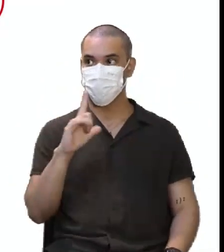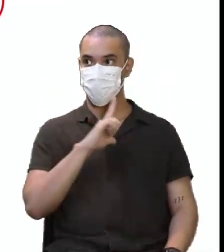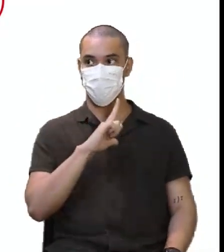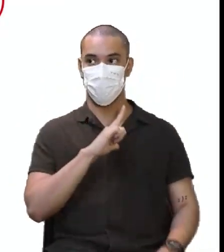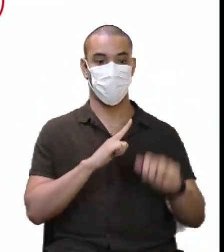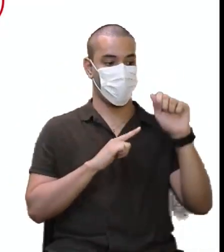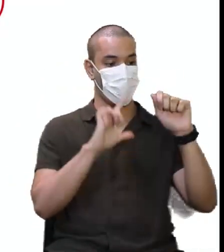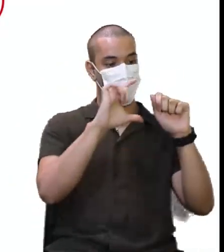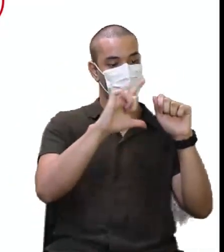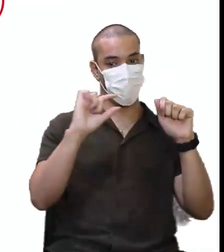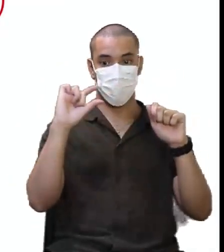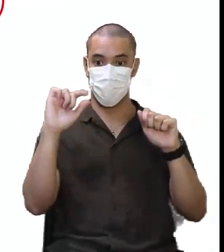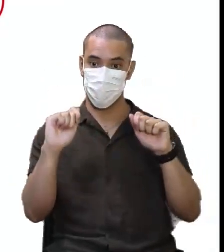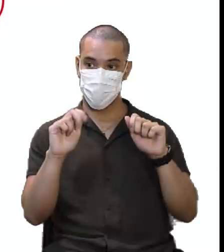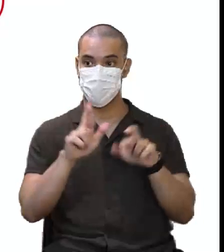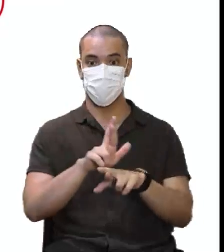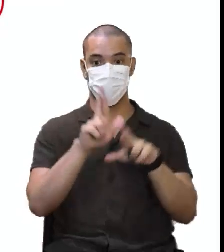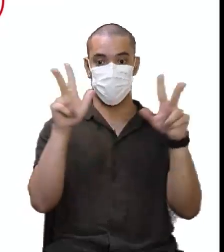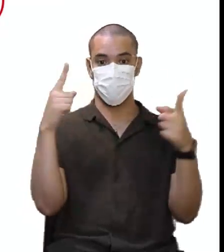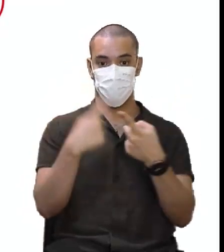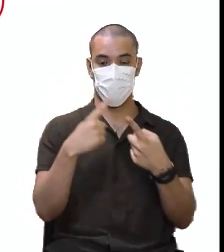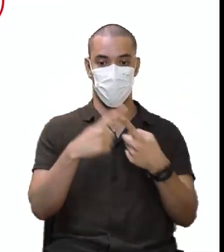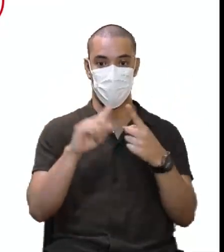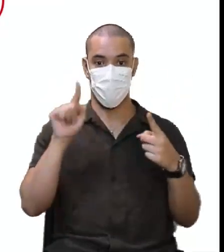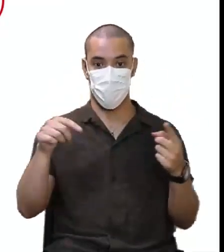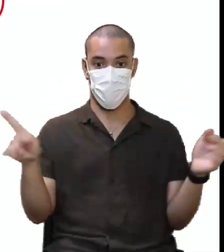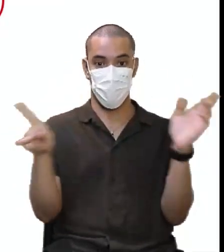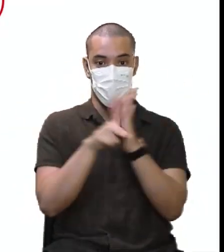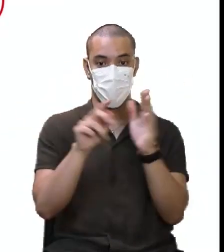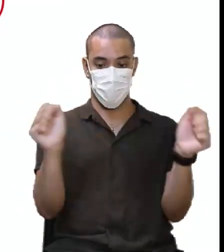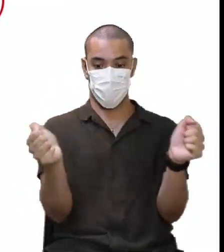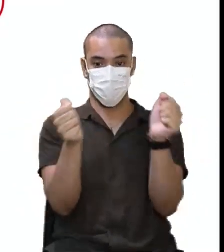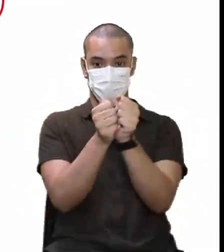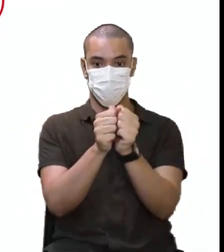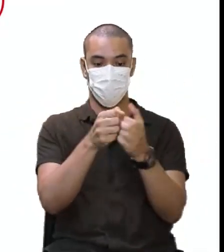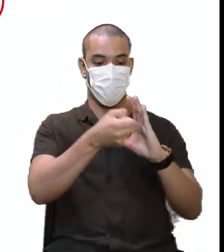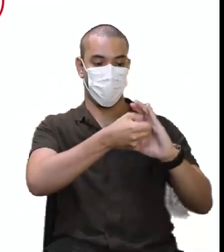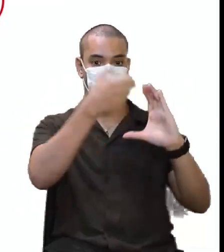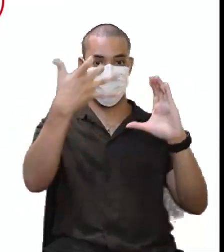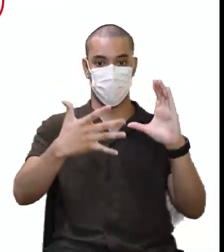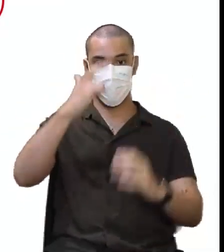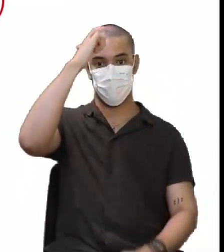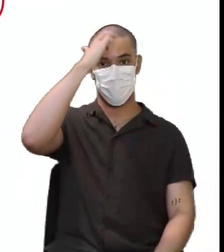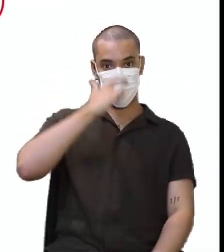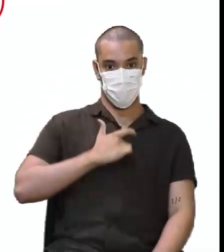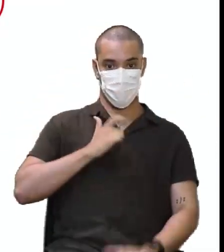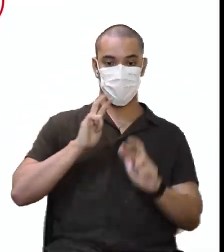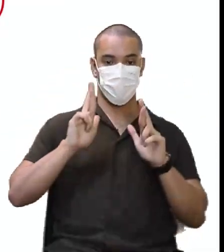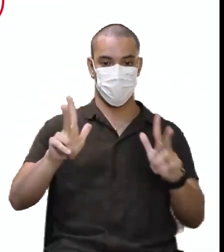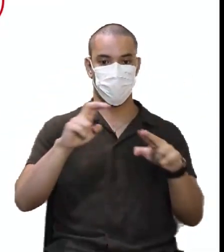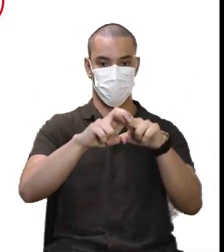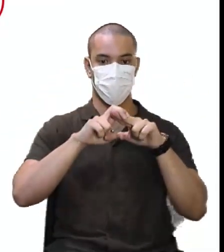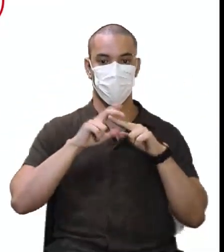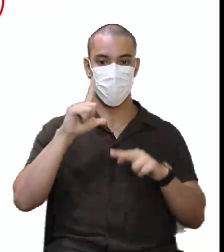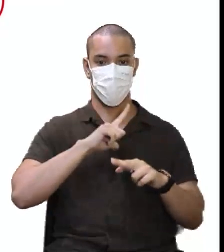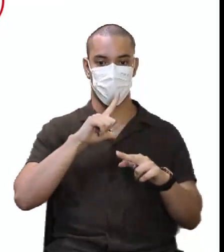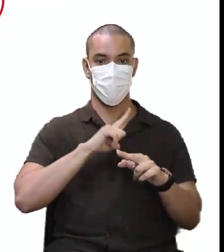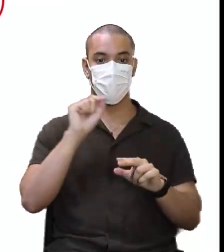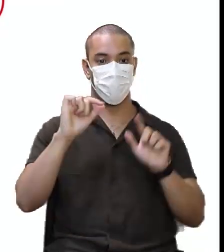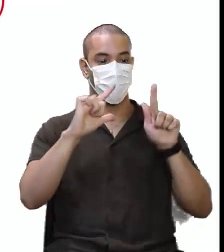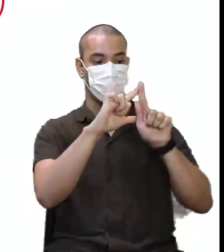alelos heterozigotos. E esses pares de genes vão determinar uma característica, que é o nosso genótipo.